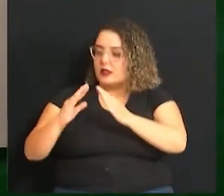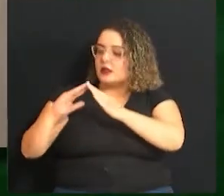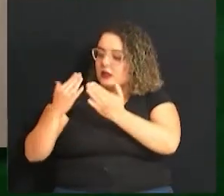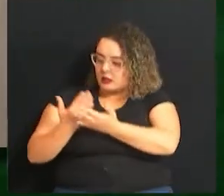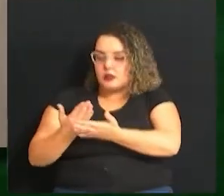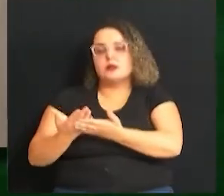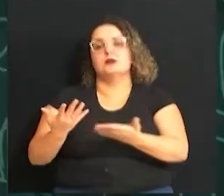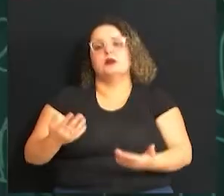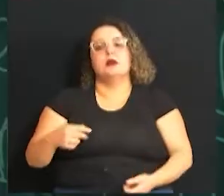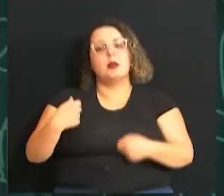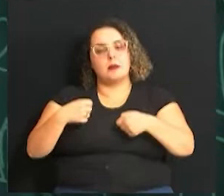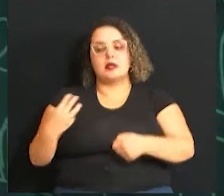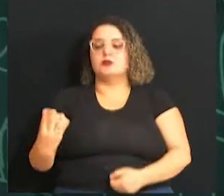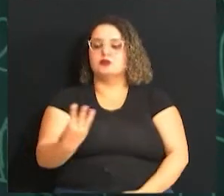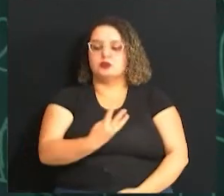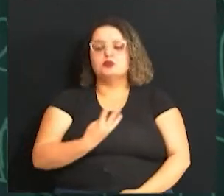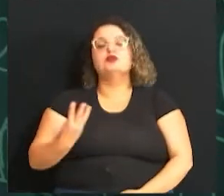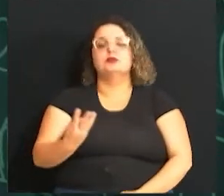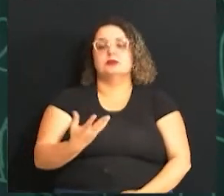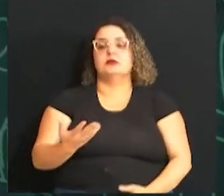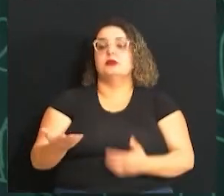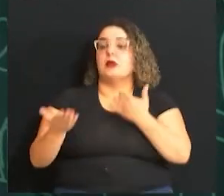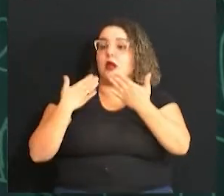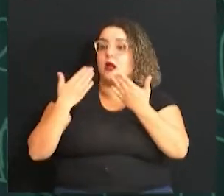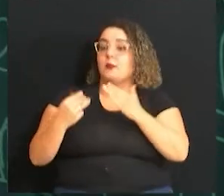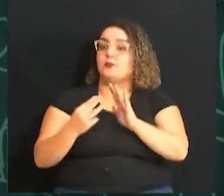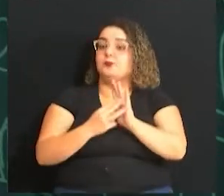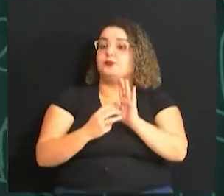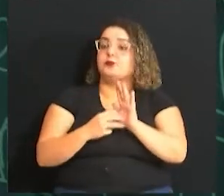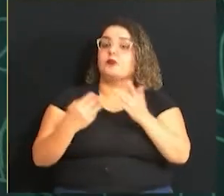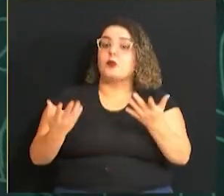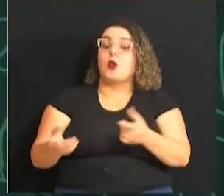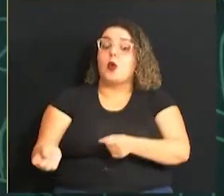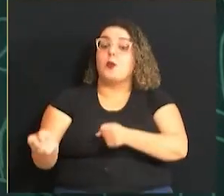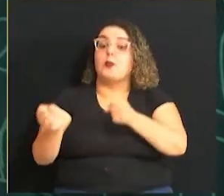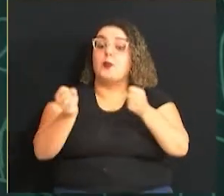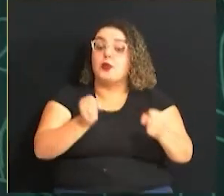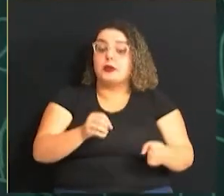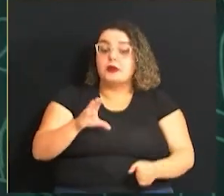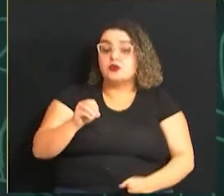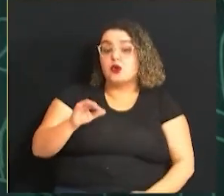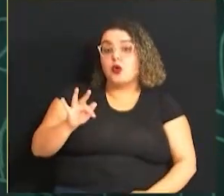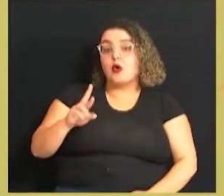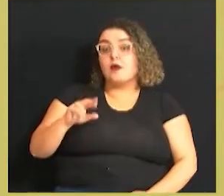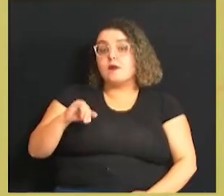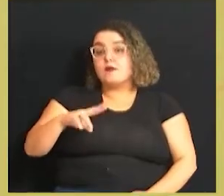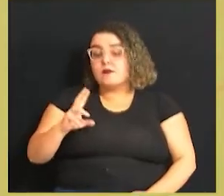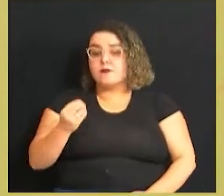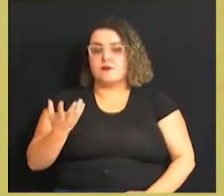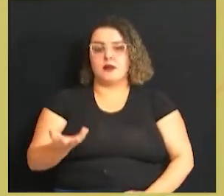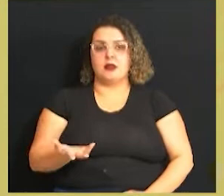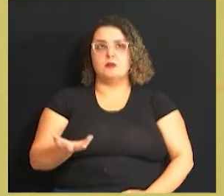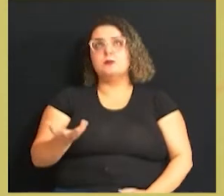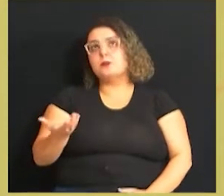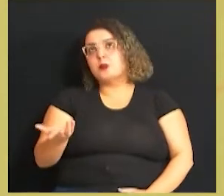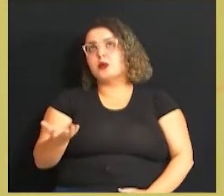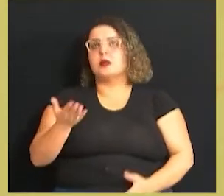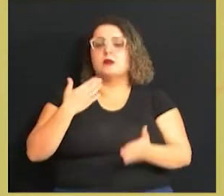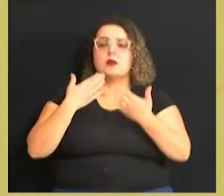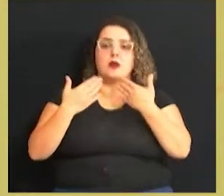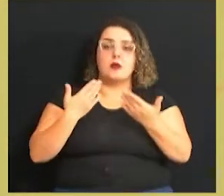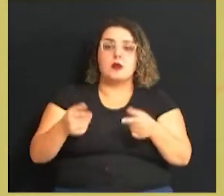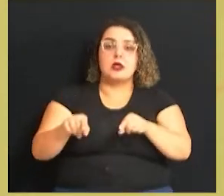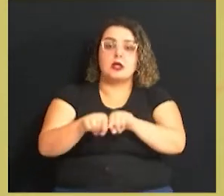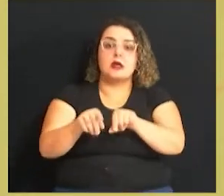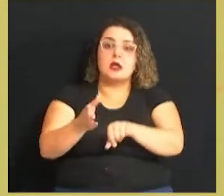a escola. Bom, então vamos conversar aí sobre esse método, né? Poderoso Cofrinho.